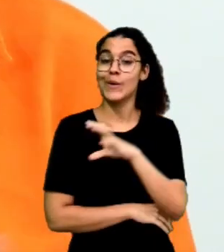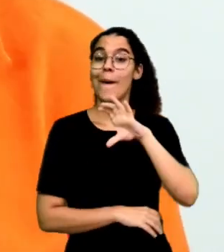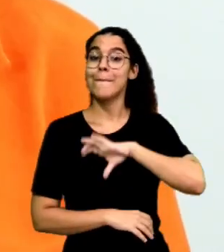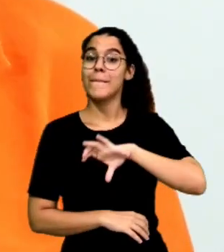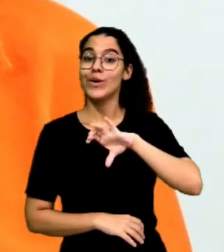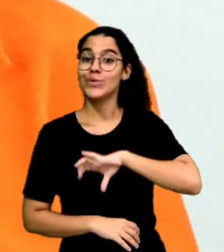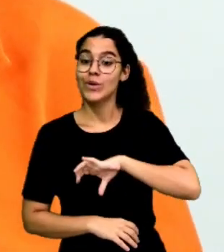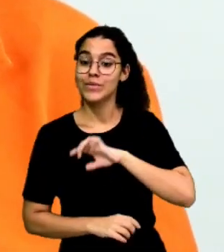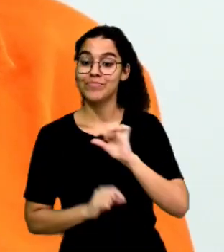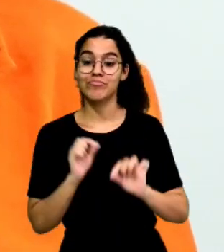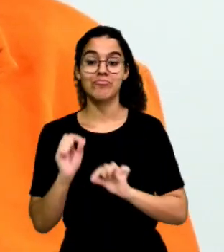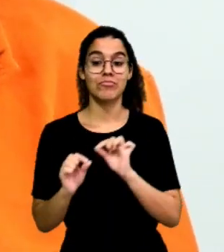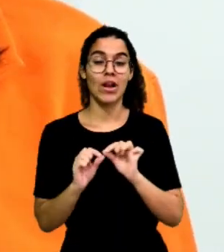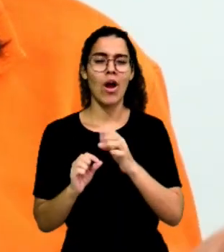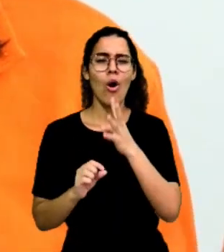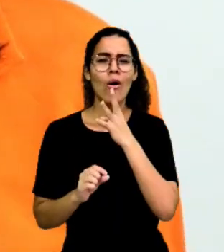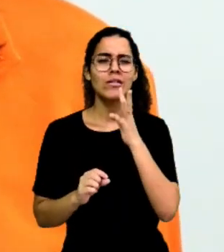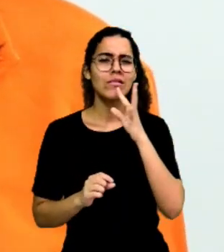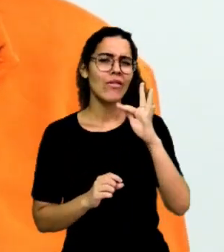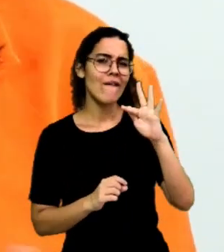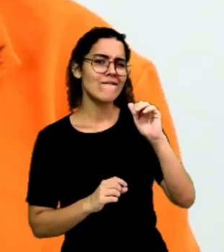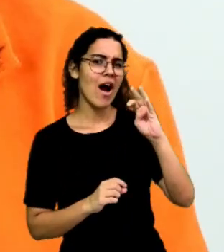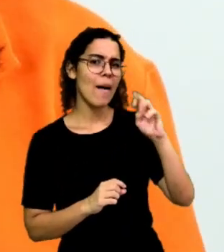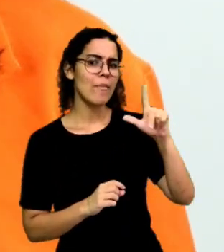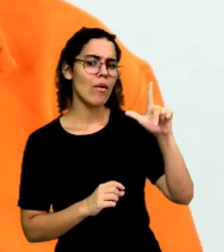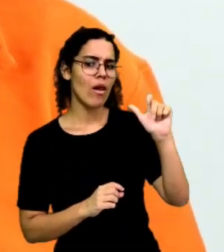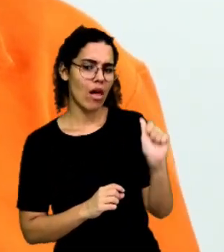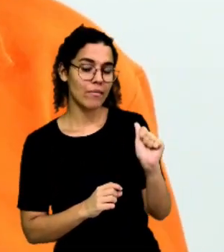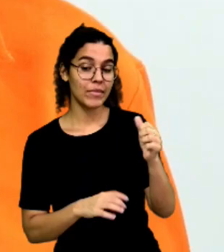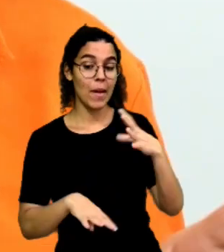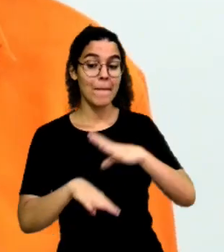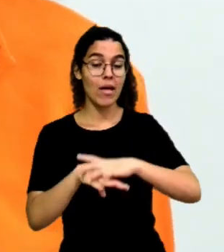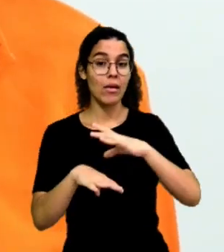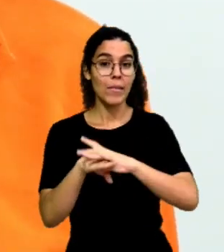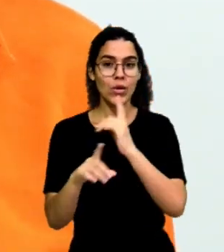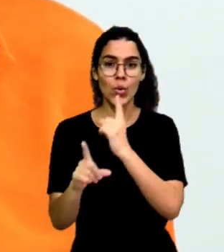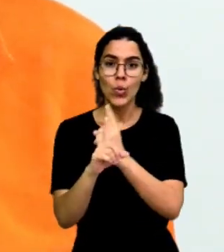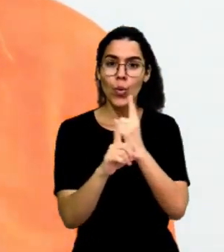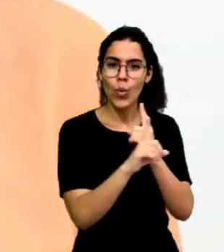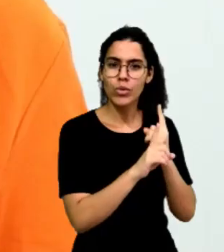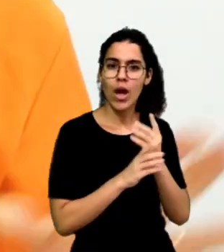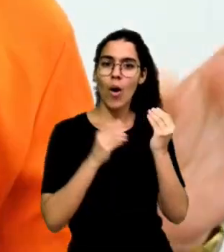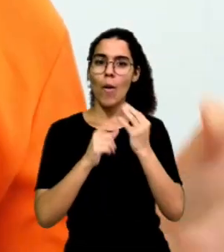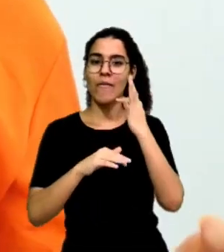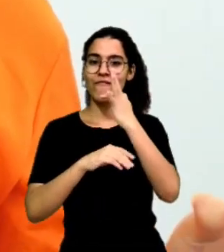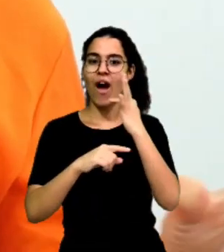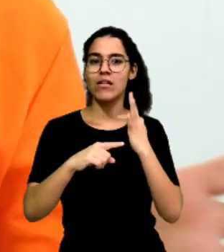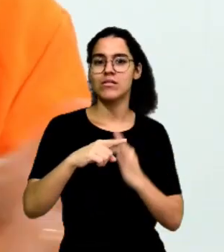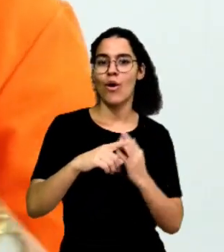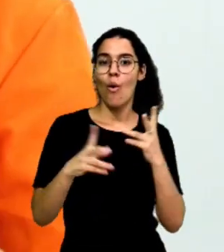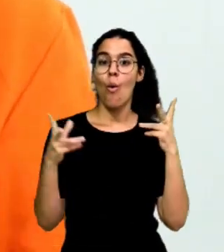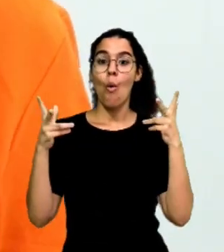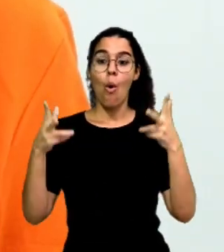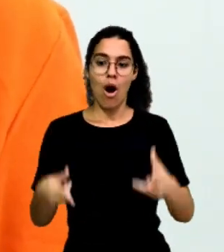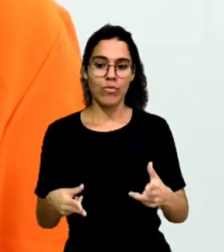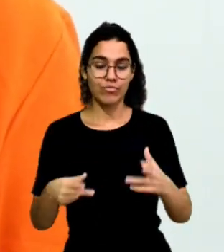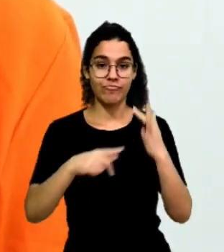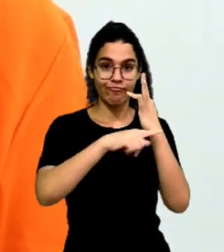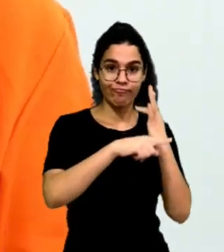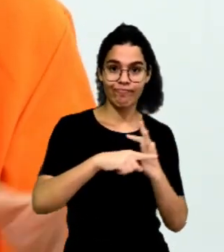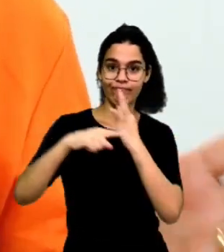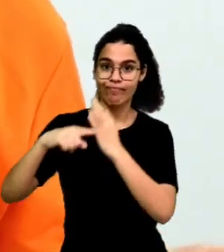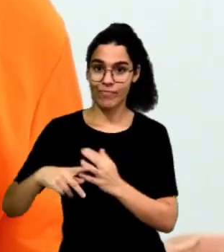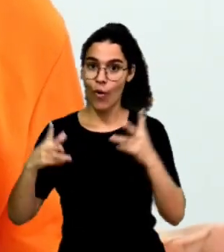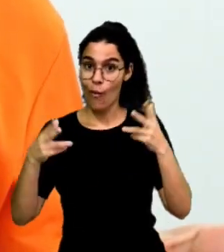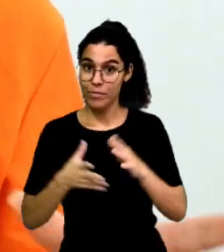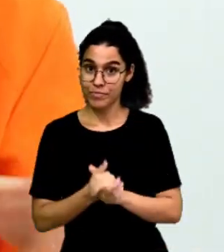será reconhecendo uma fábula e, em matemática, identificar frações equivalentes. Para os estudantes do sexto ao nono